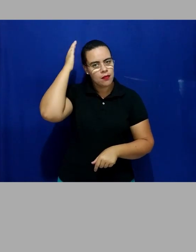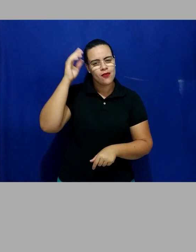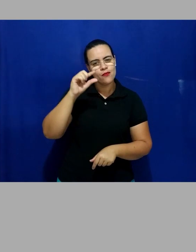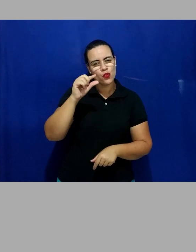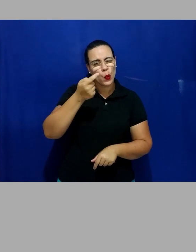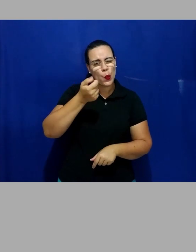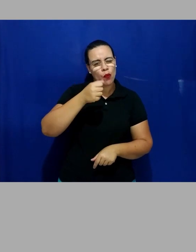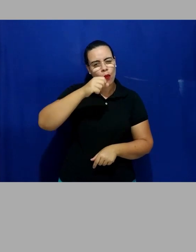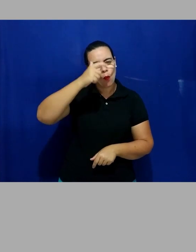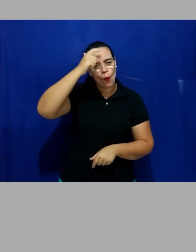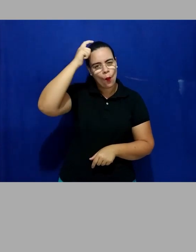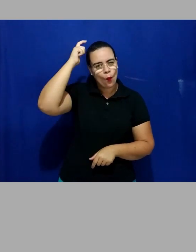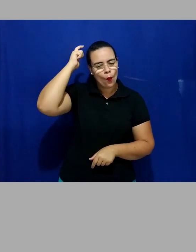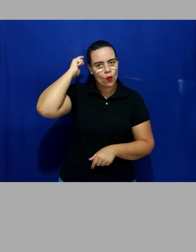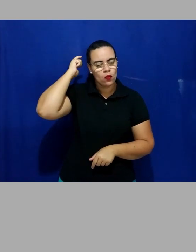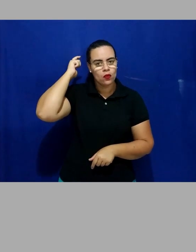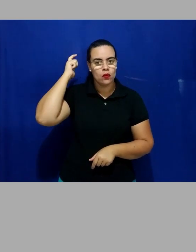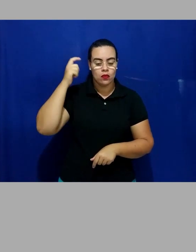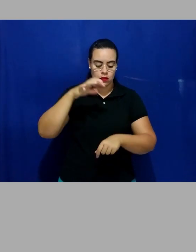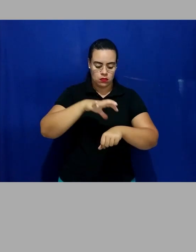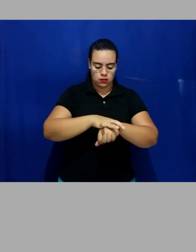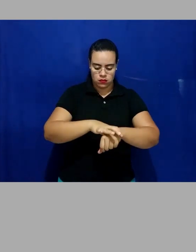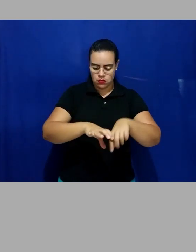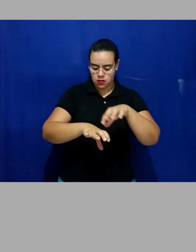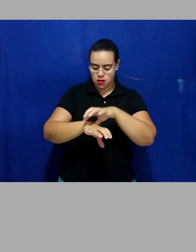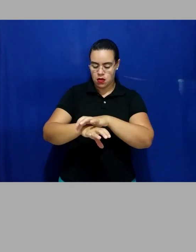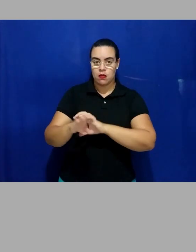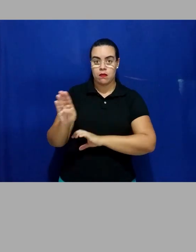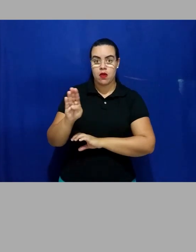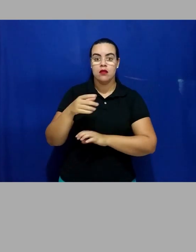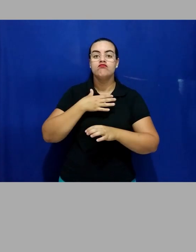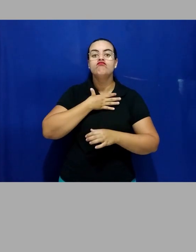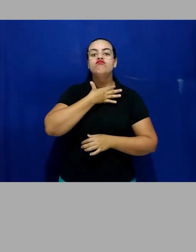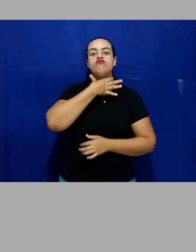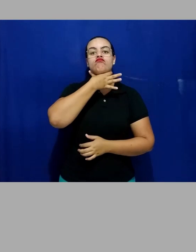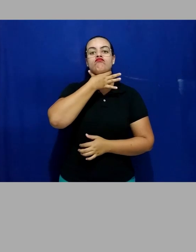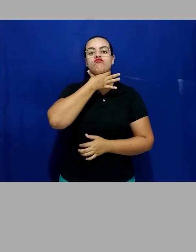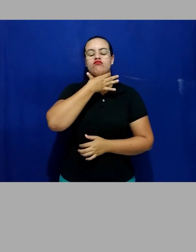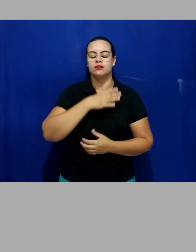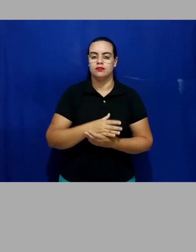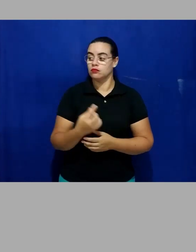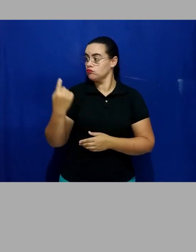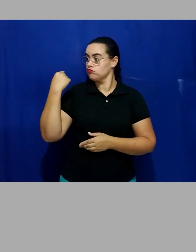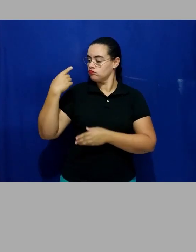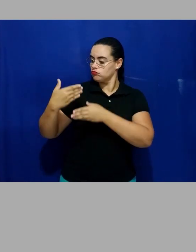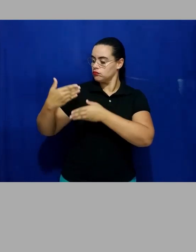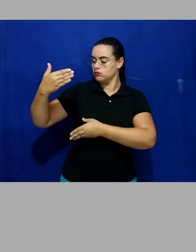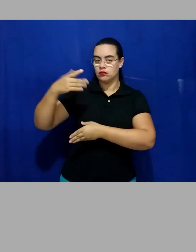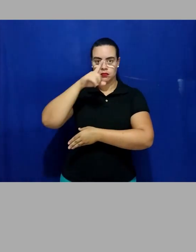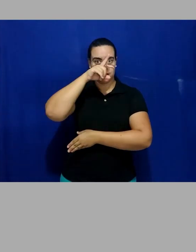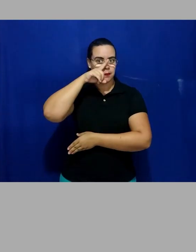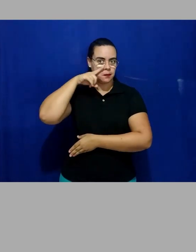tenho os cabelos bastante curtos, quase raspados. Estou vestindo um casaco bege de